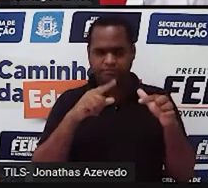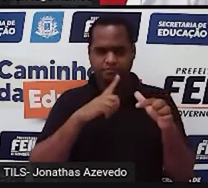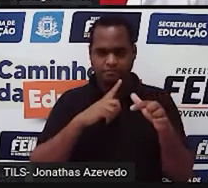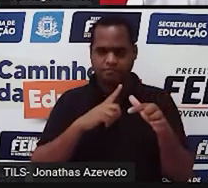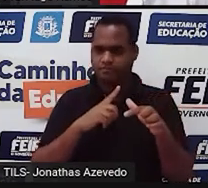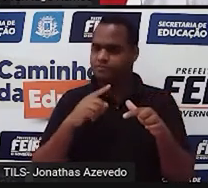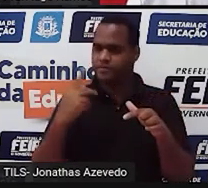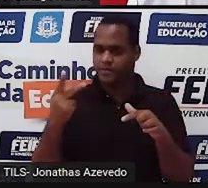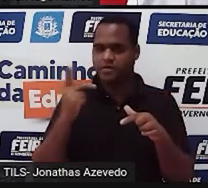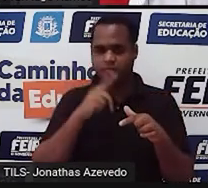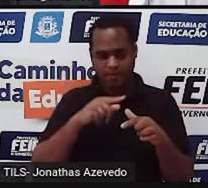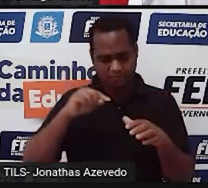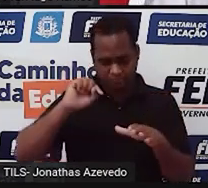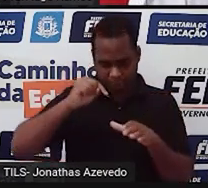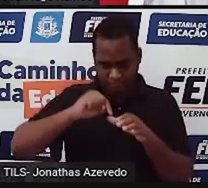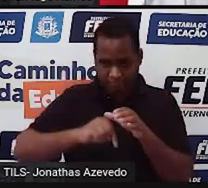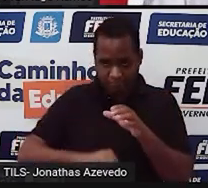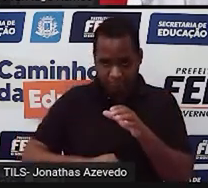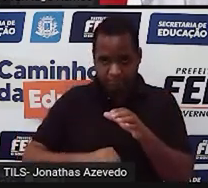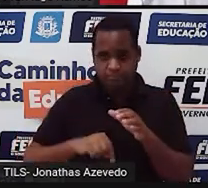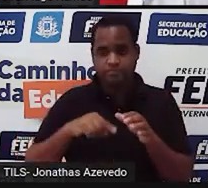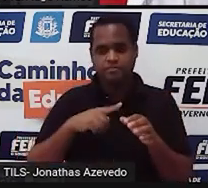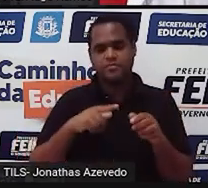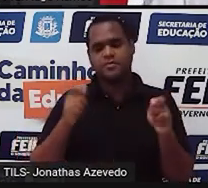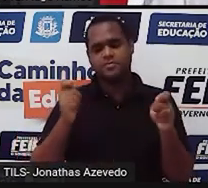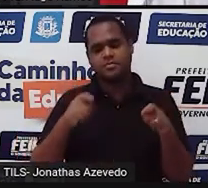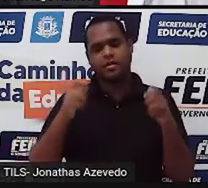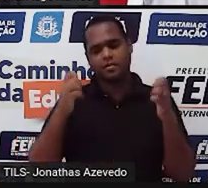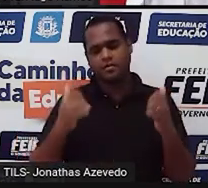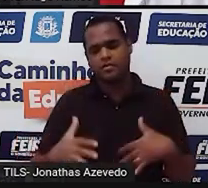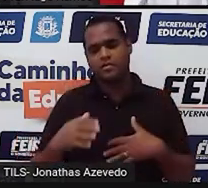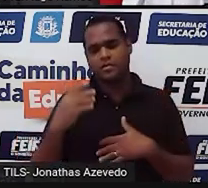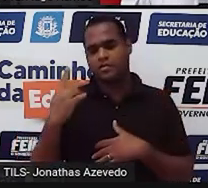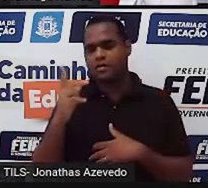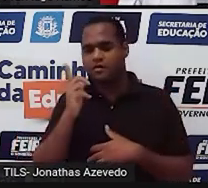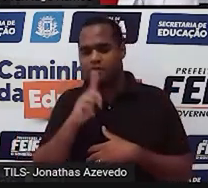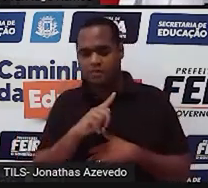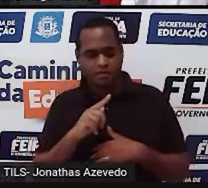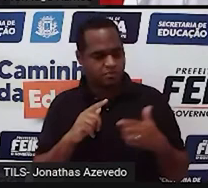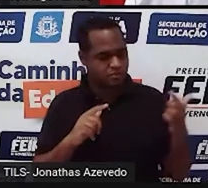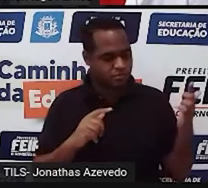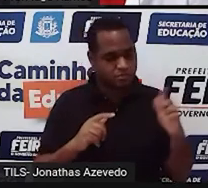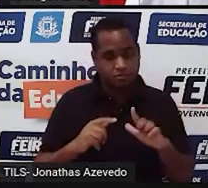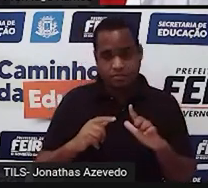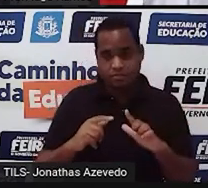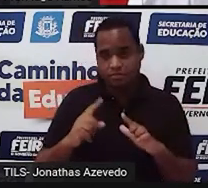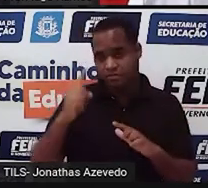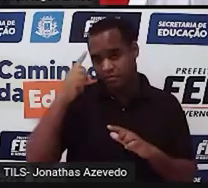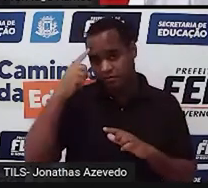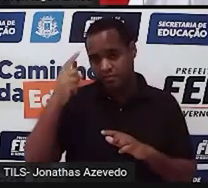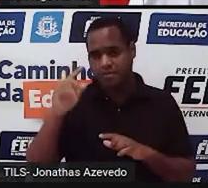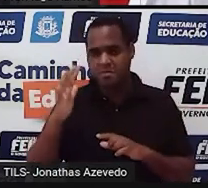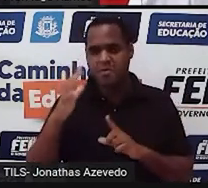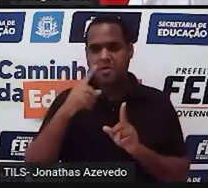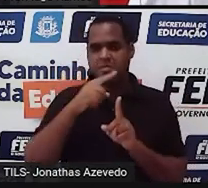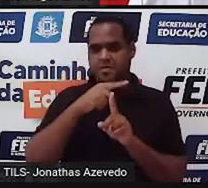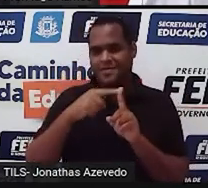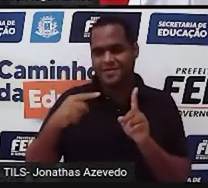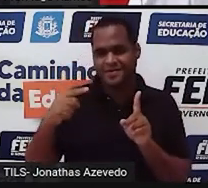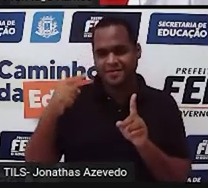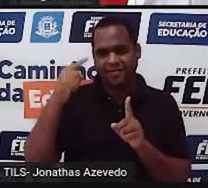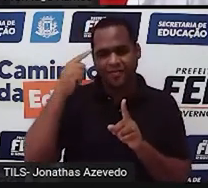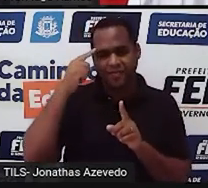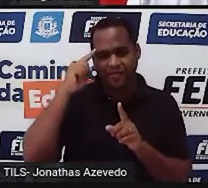feito um poço artesiano de uma forma que o poço que a distância do poço artesiano até essa